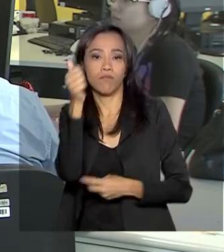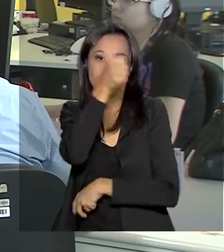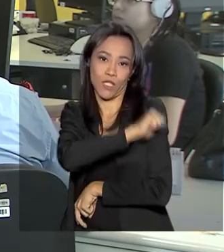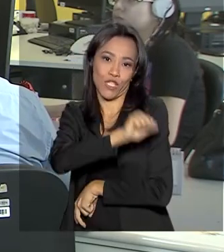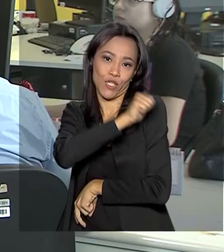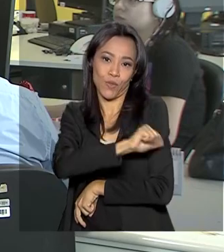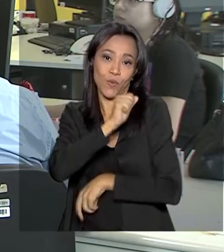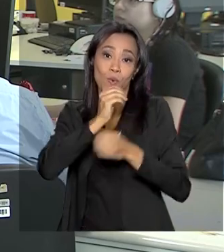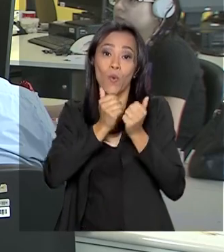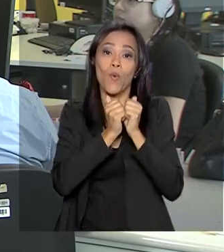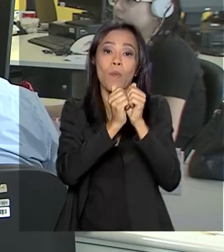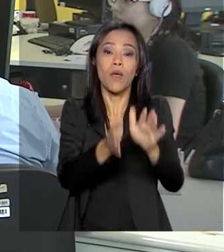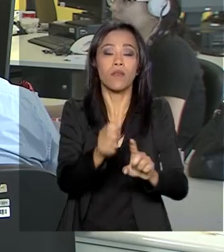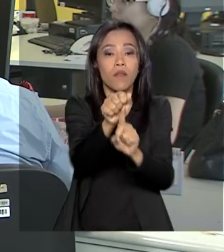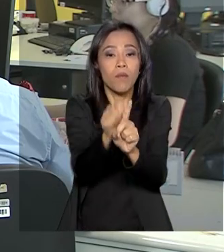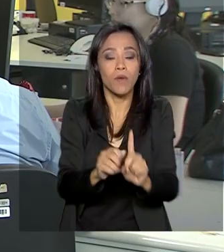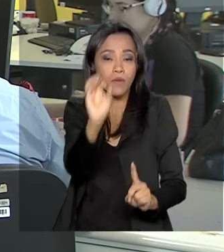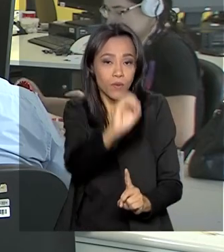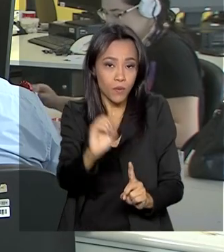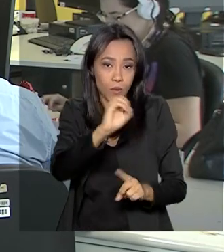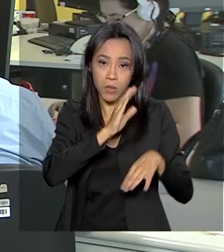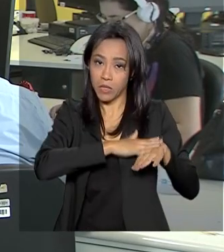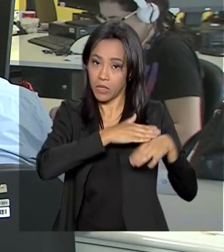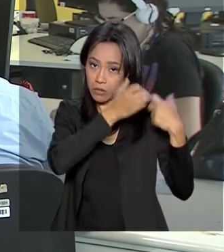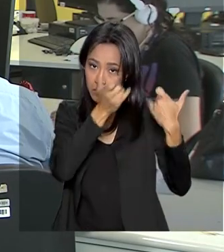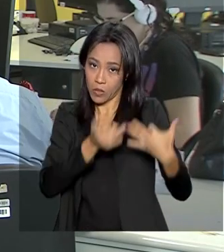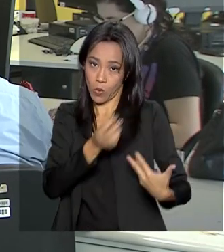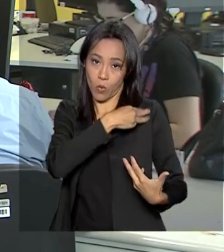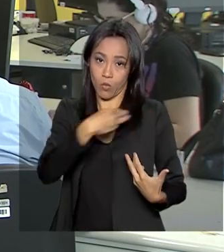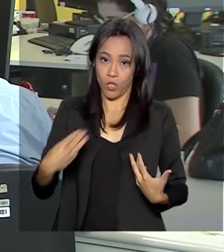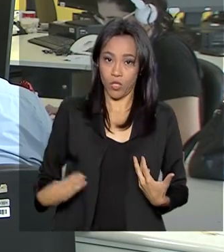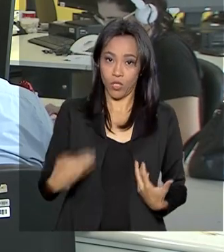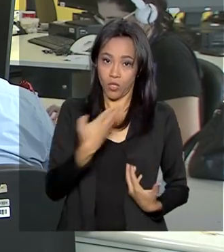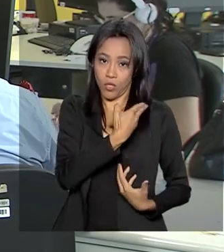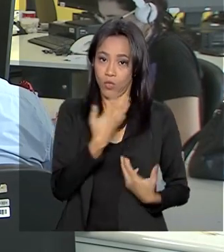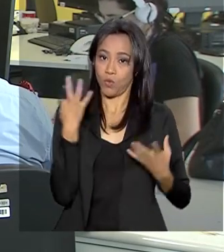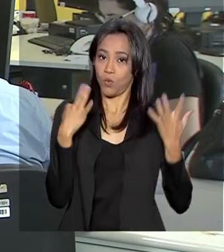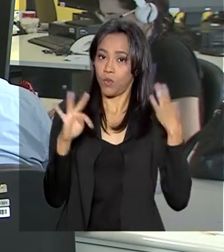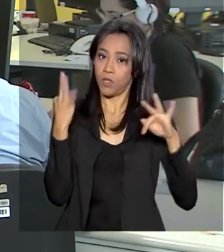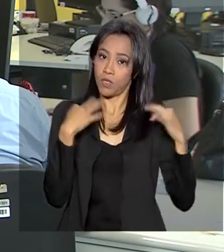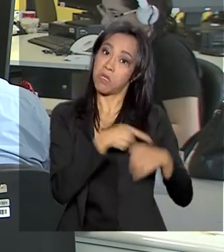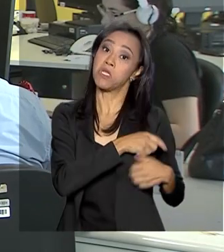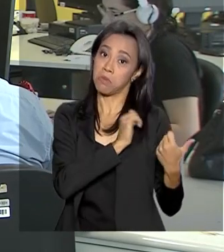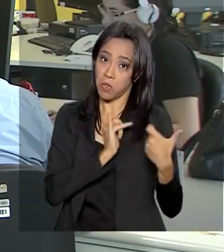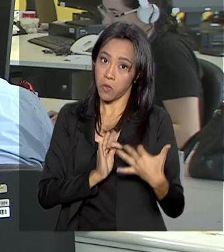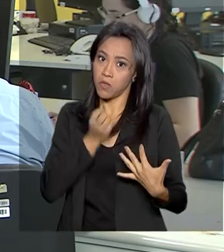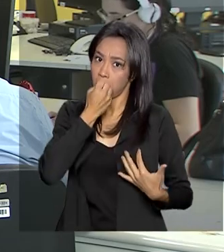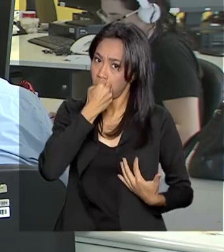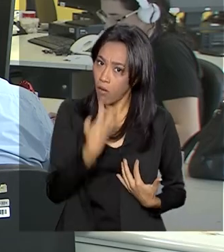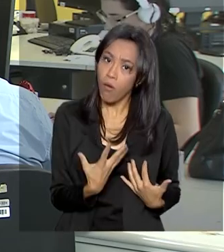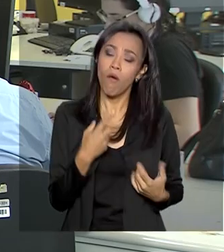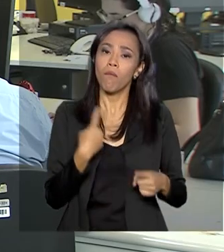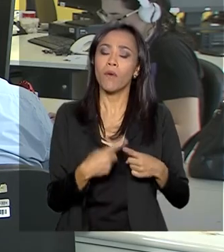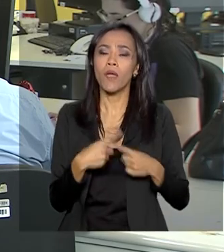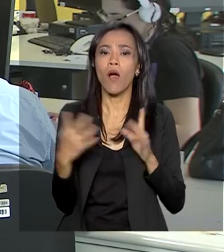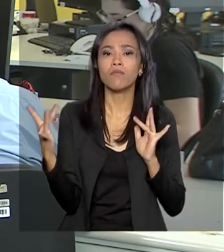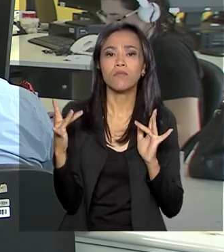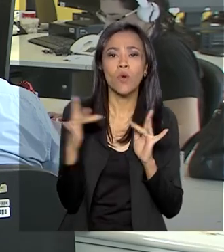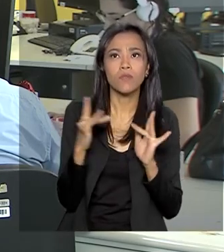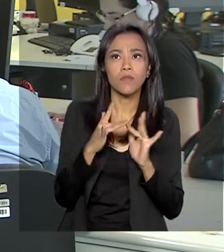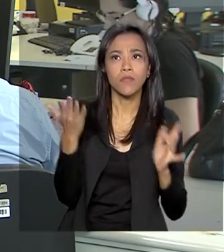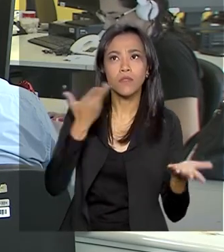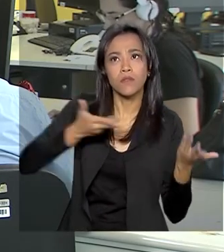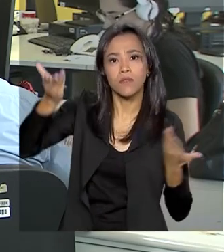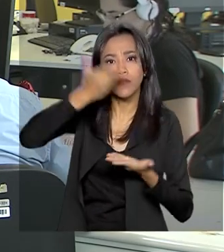do mês de outubro. Segundo o ministro do Turismo, Marcelo Álvaro Antônio, esse é mais um passo para aumentar a conectividade aérea